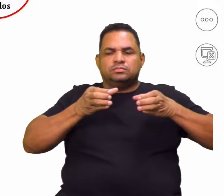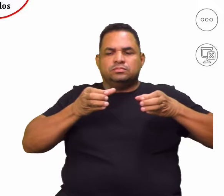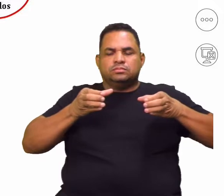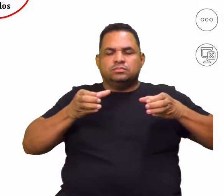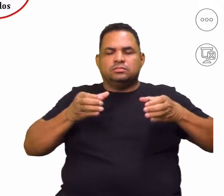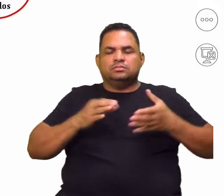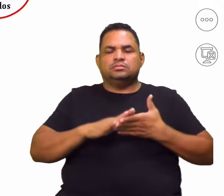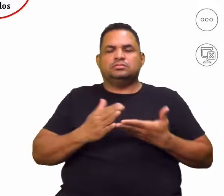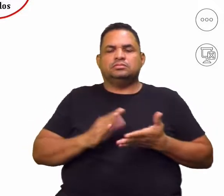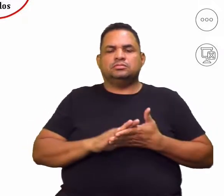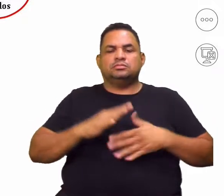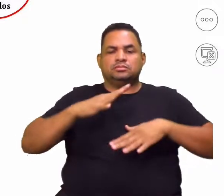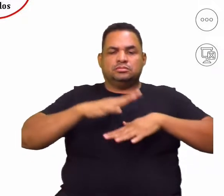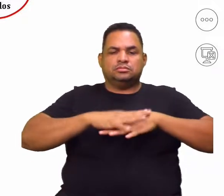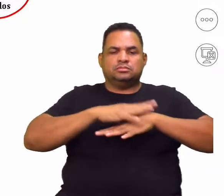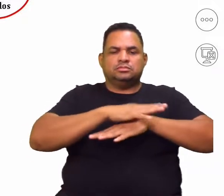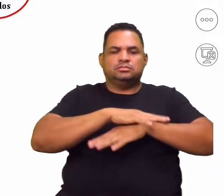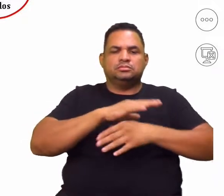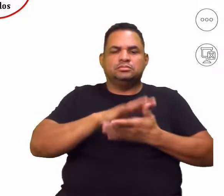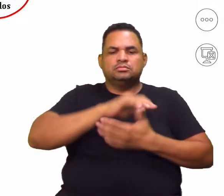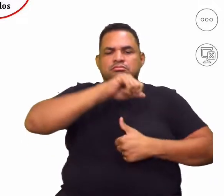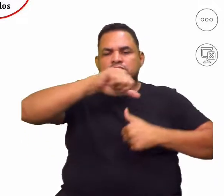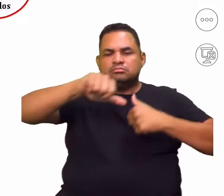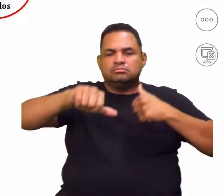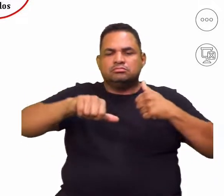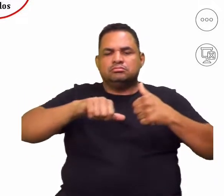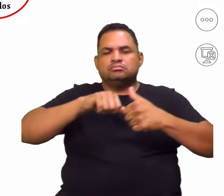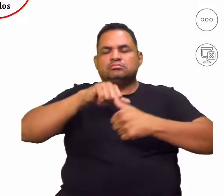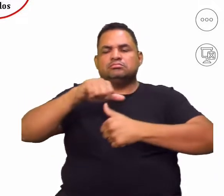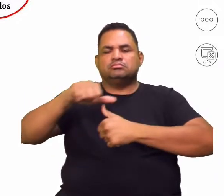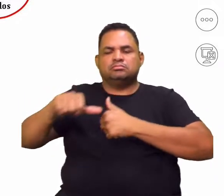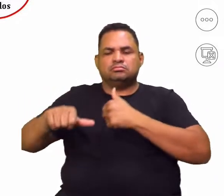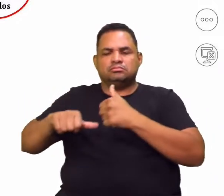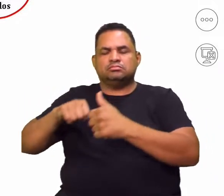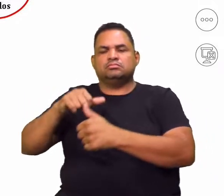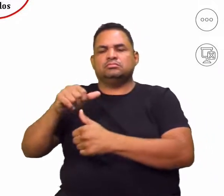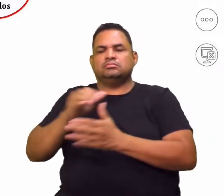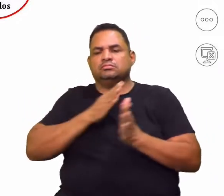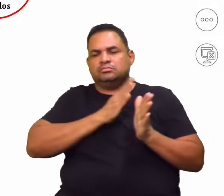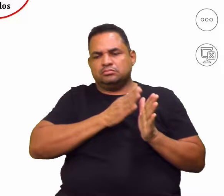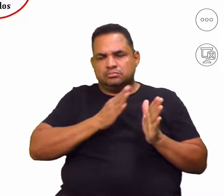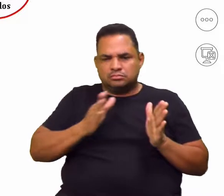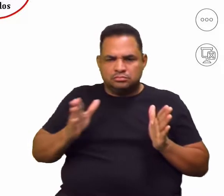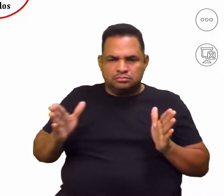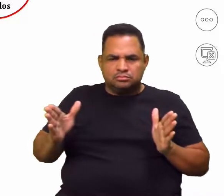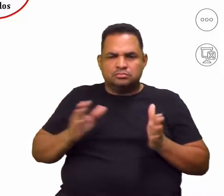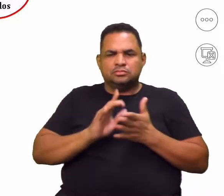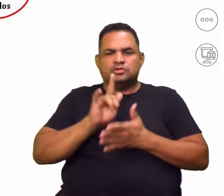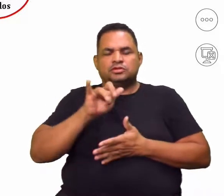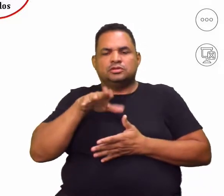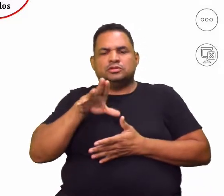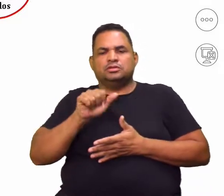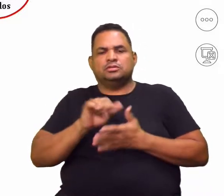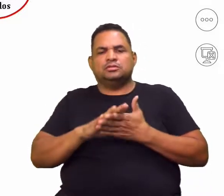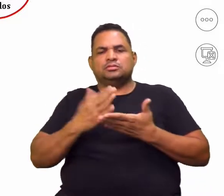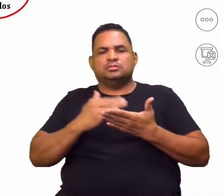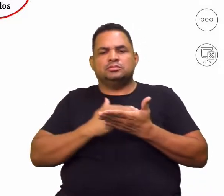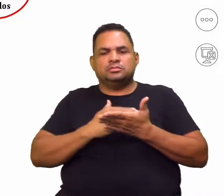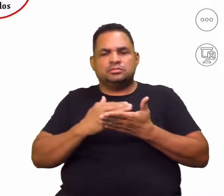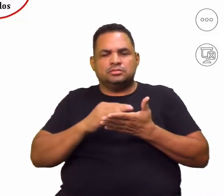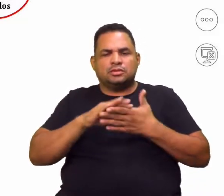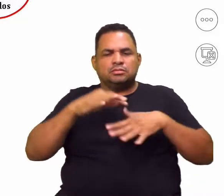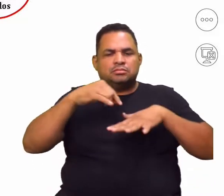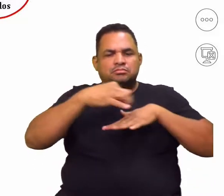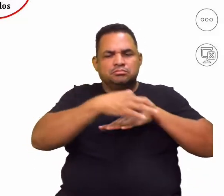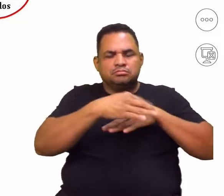dos anfíbios, tem a metamorfose, eles vão sofrendo modificações. Eles têm a fase larvária, a fase do girino, aí vai ganhando as patinhas